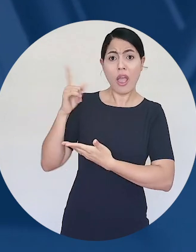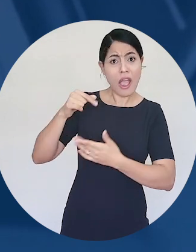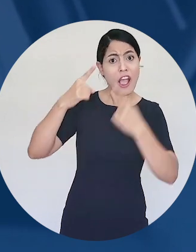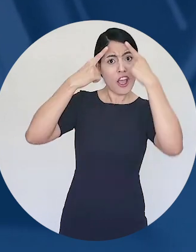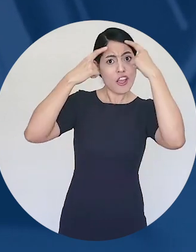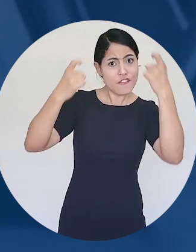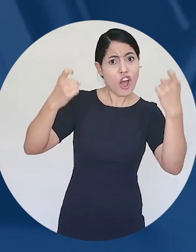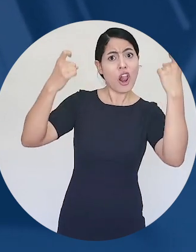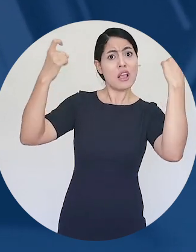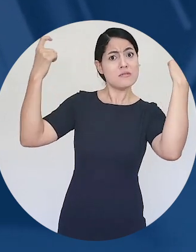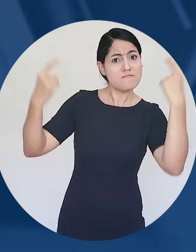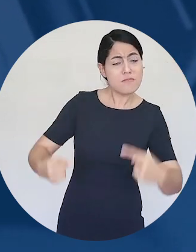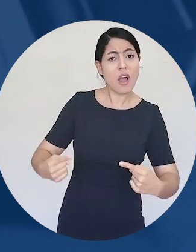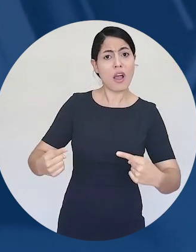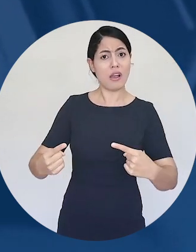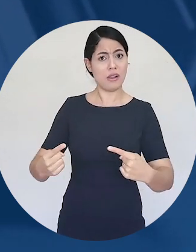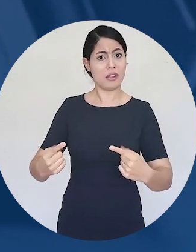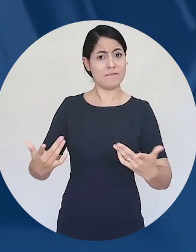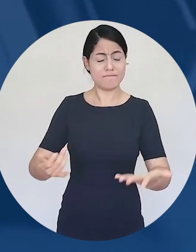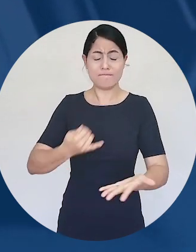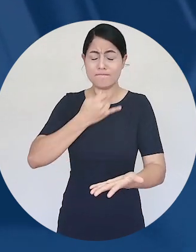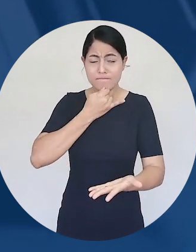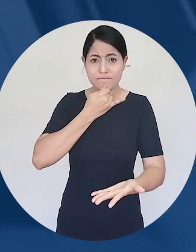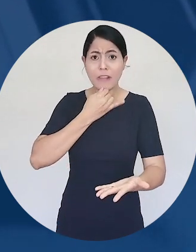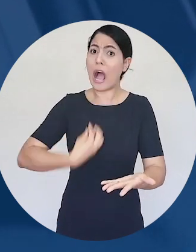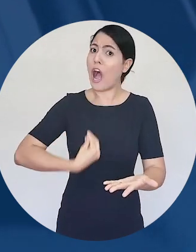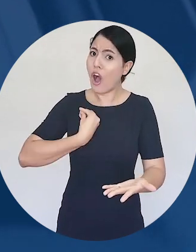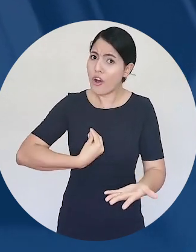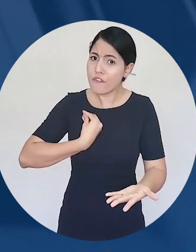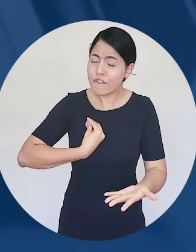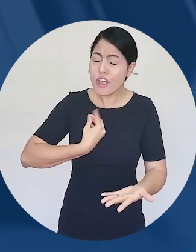isso é a violência ao vivo.